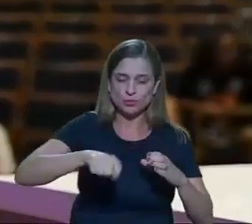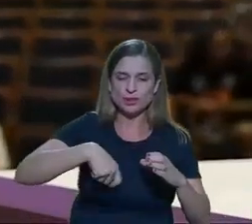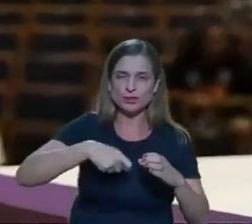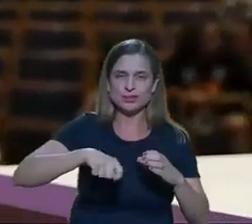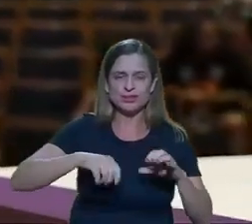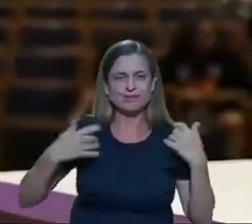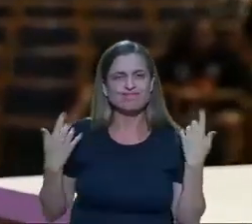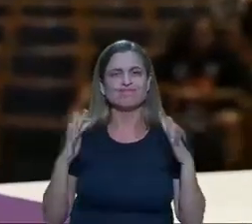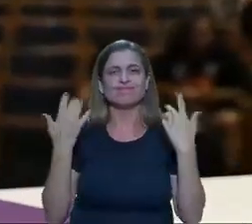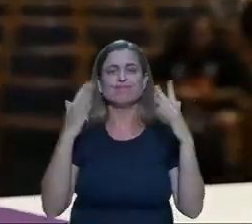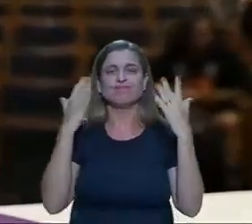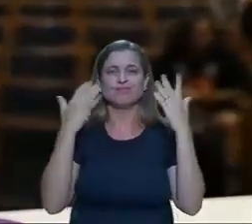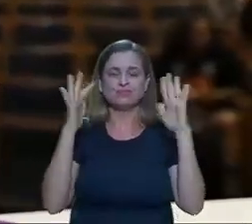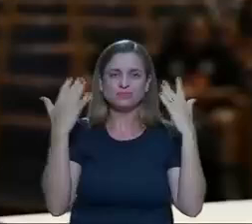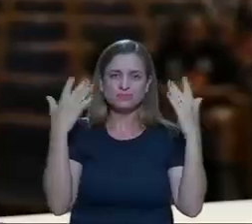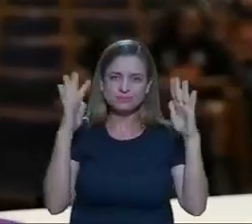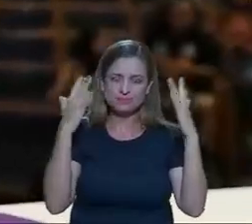uma salva de palmas para o nosso homenageado.